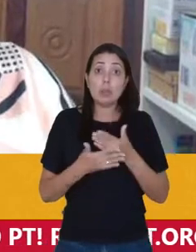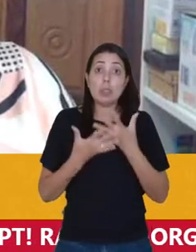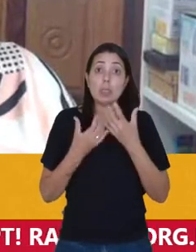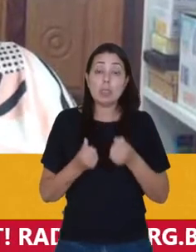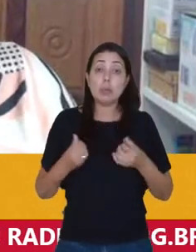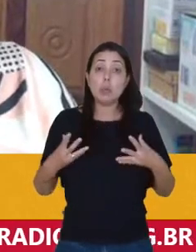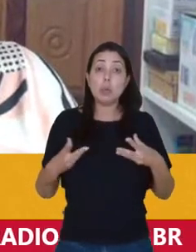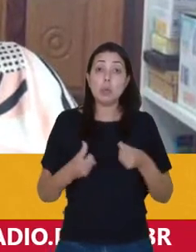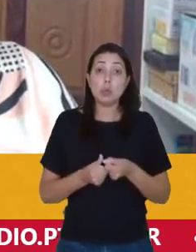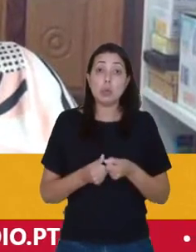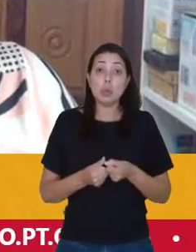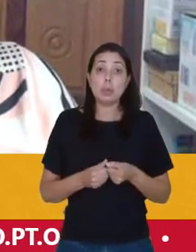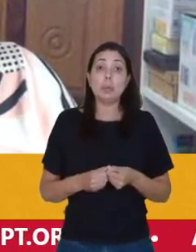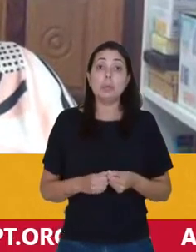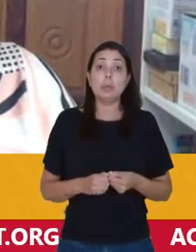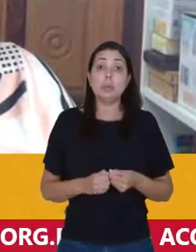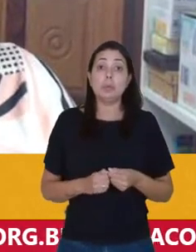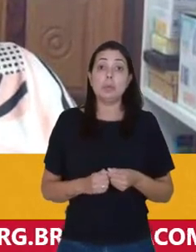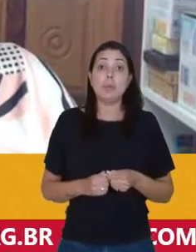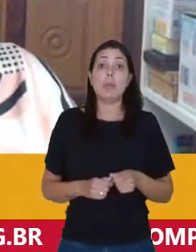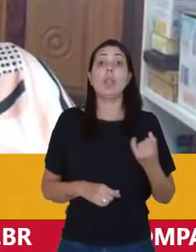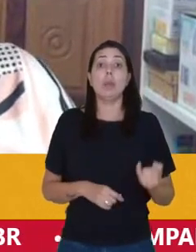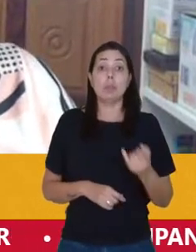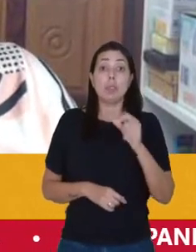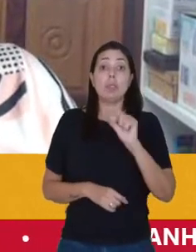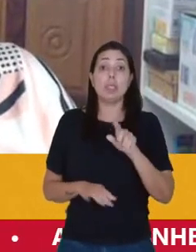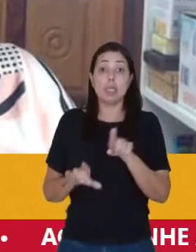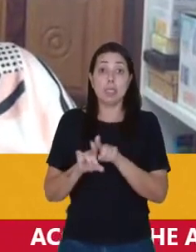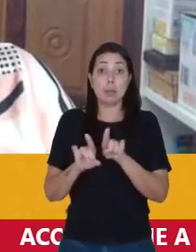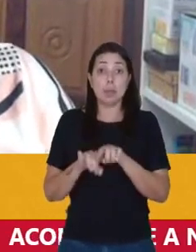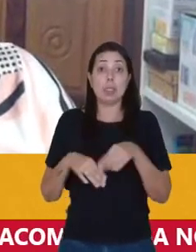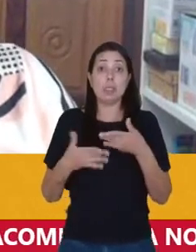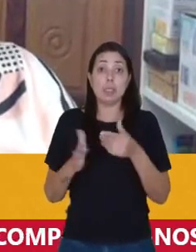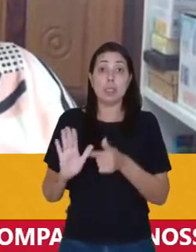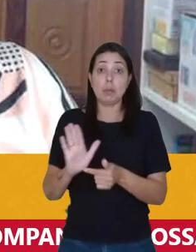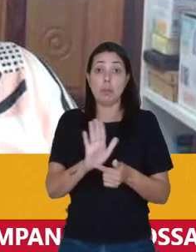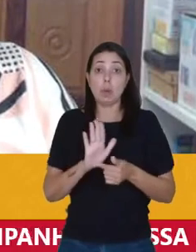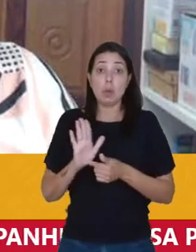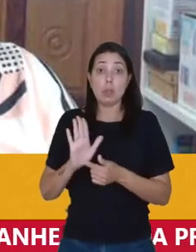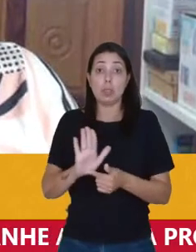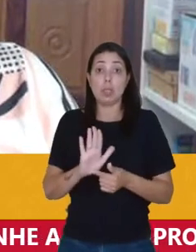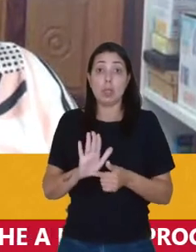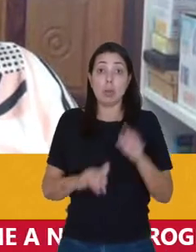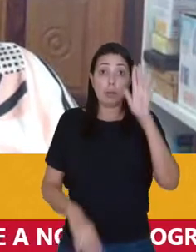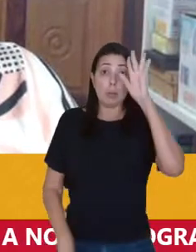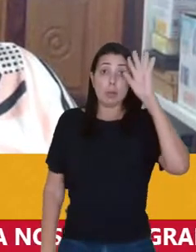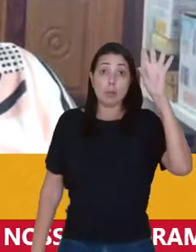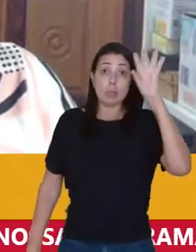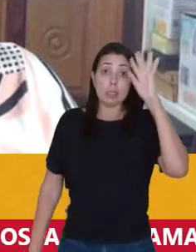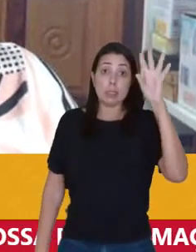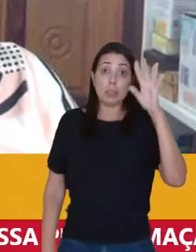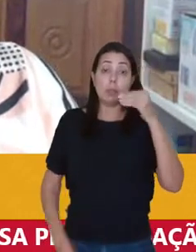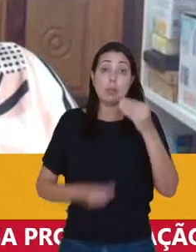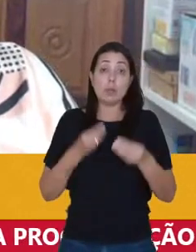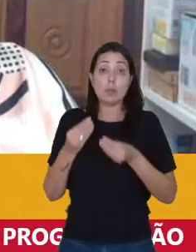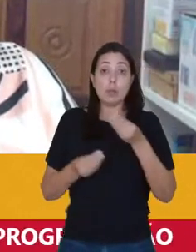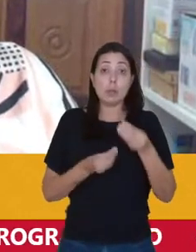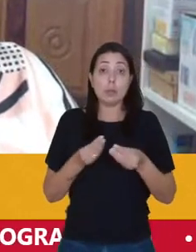consideramos tudo isso, é importante também trazer uma reflexão de